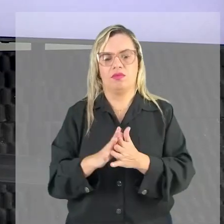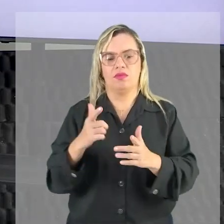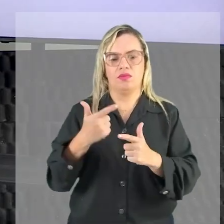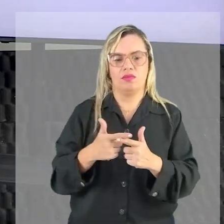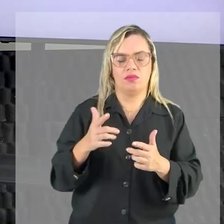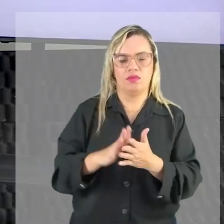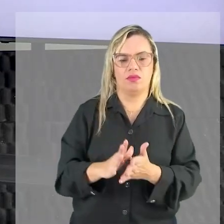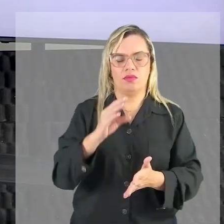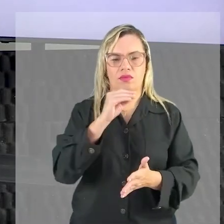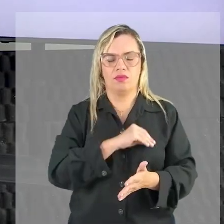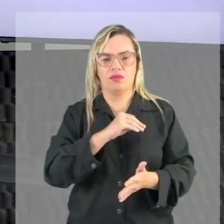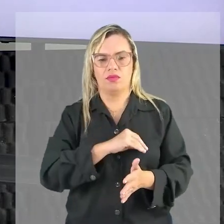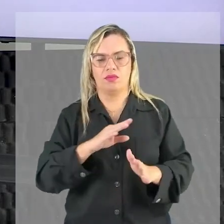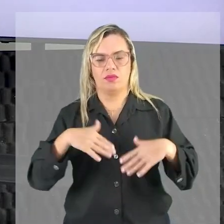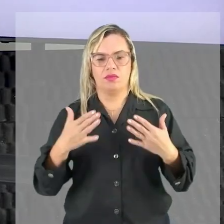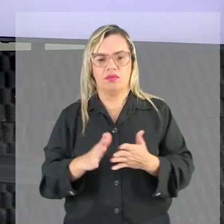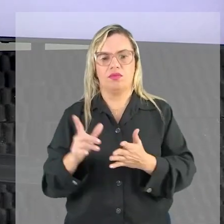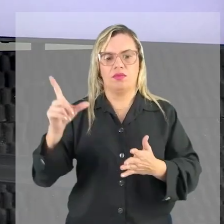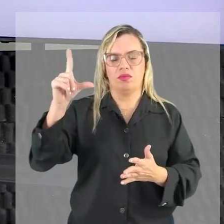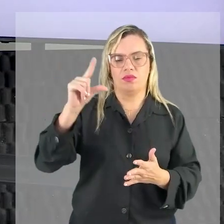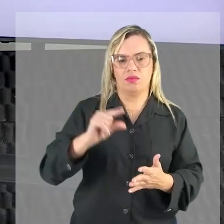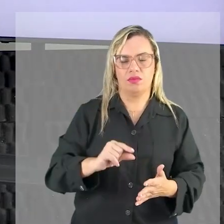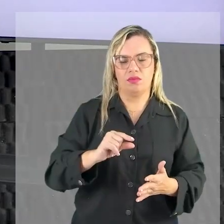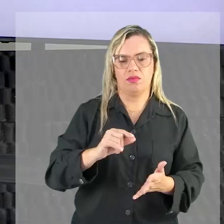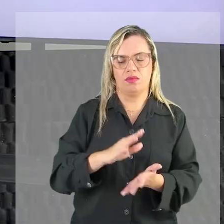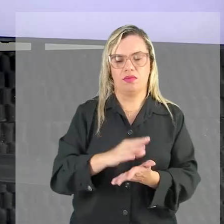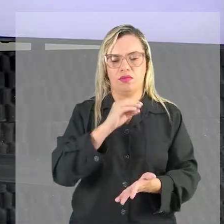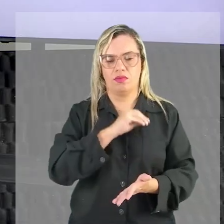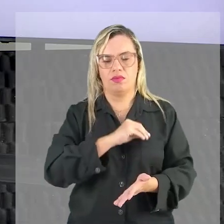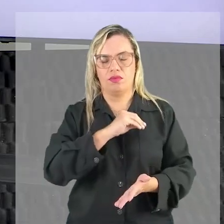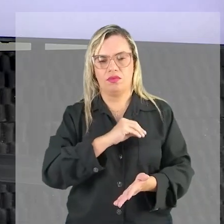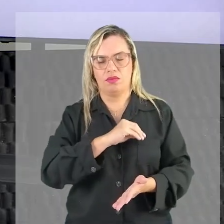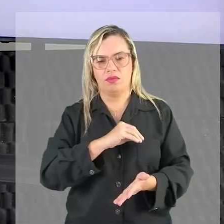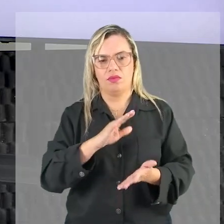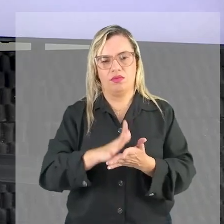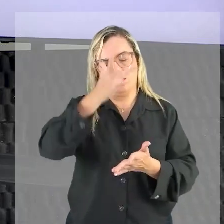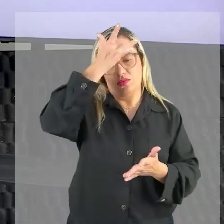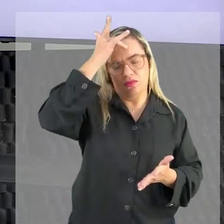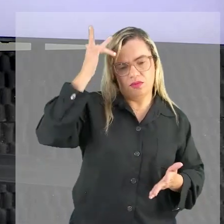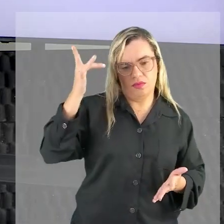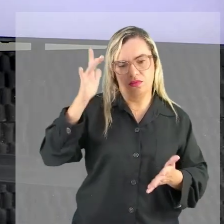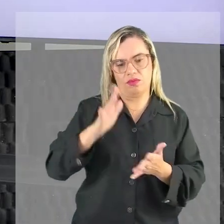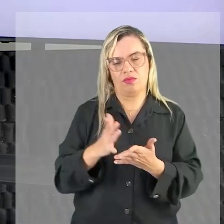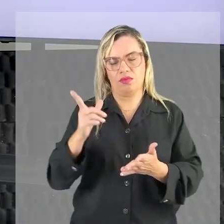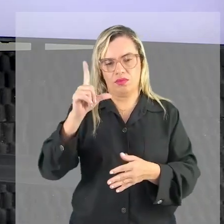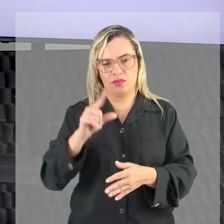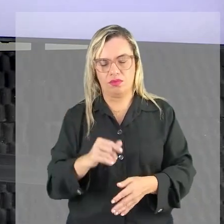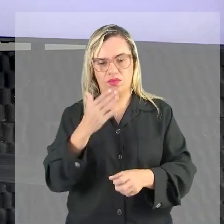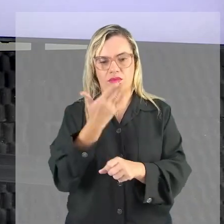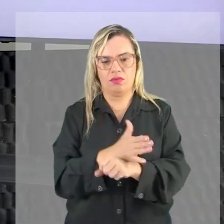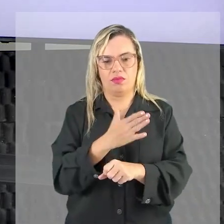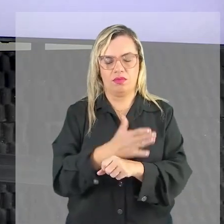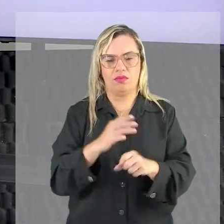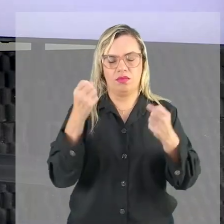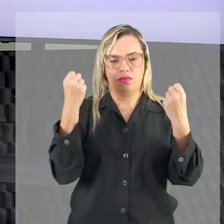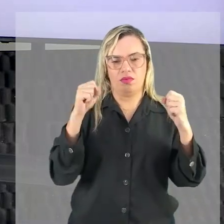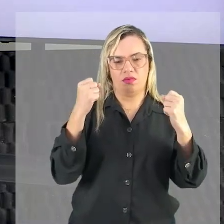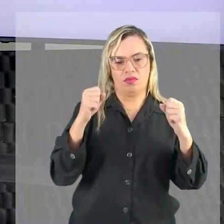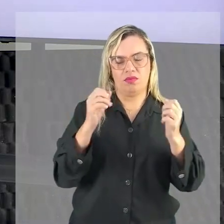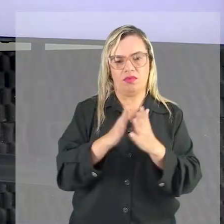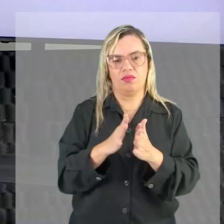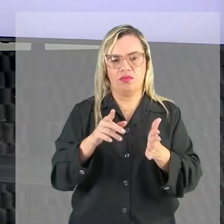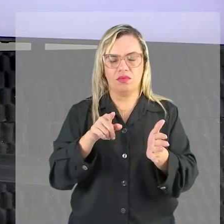de renda, que quanto menor a renda daqueles indivíduos, menor é a sua adesão pela